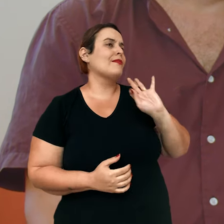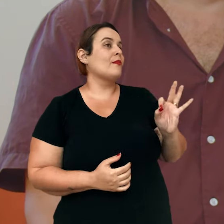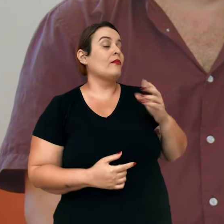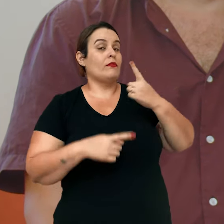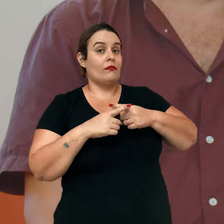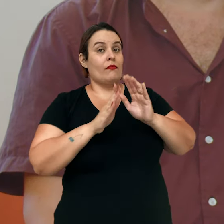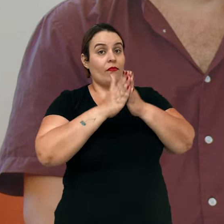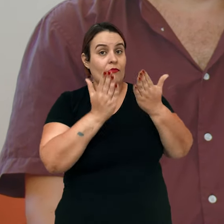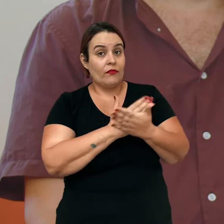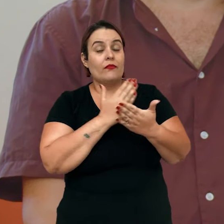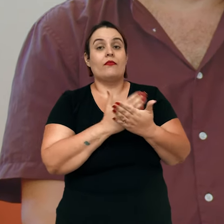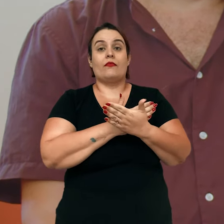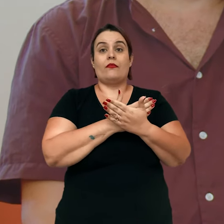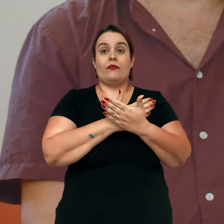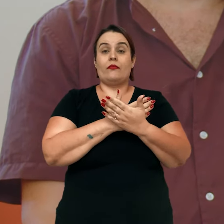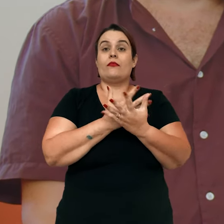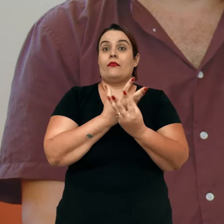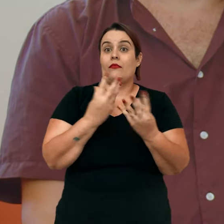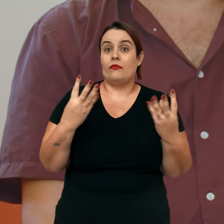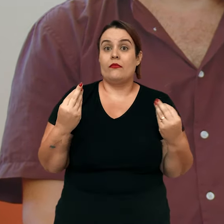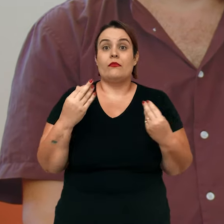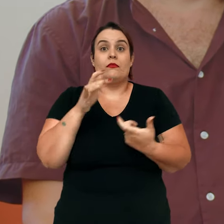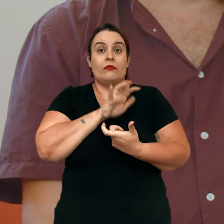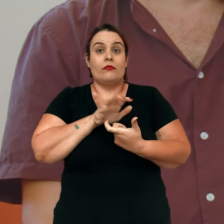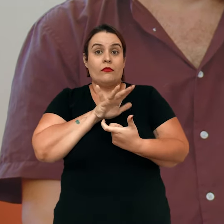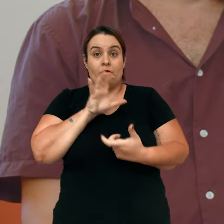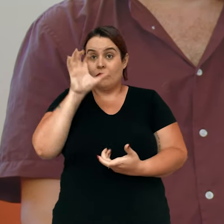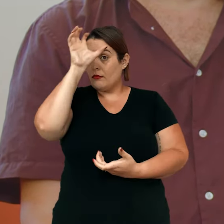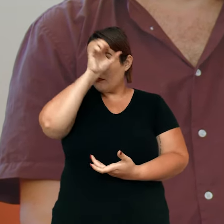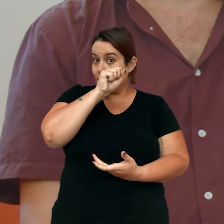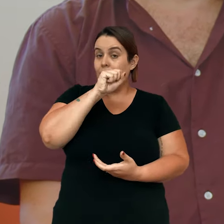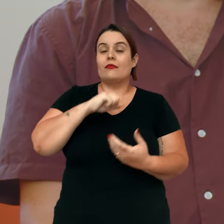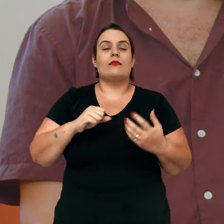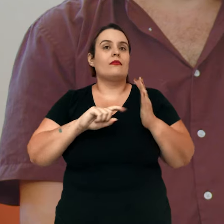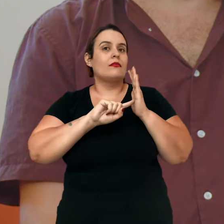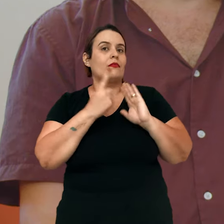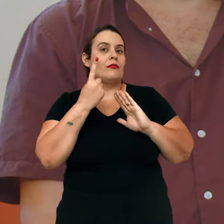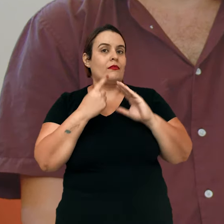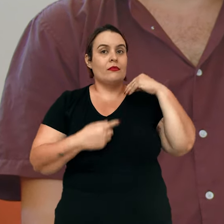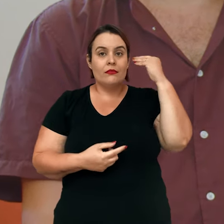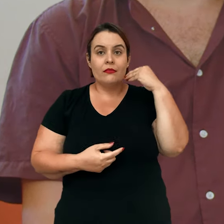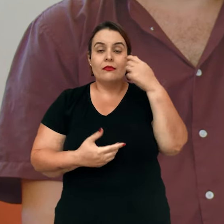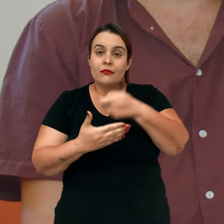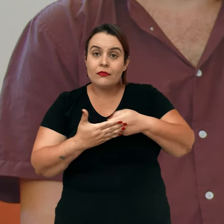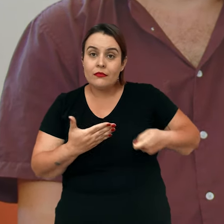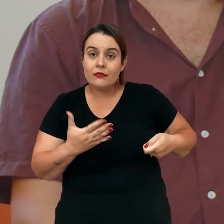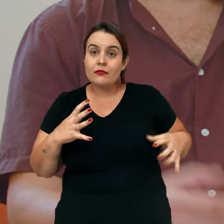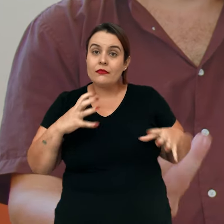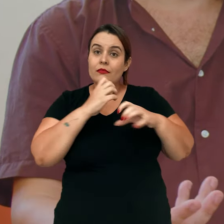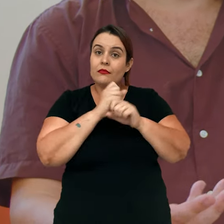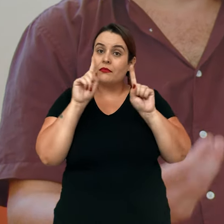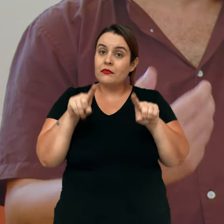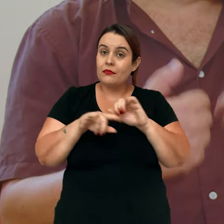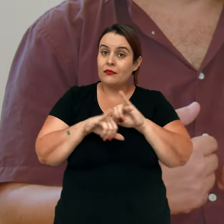Van? É. Porque o fato do livro, muitos se alfabetizaram, né? Sim. E a primeira experiência de